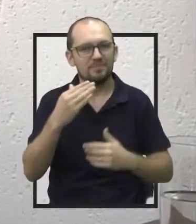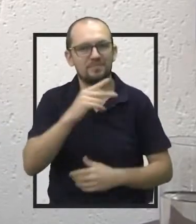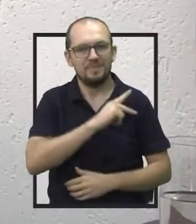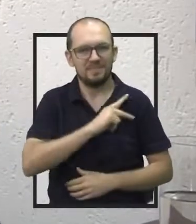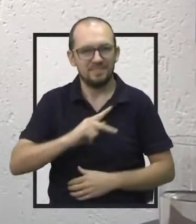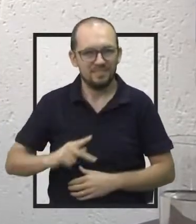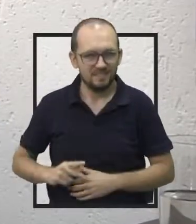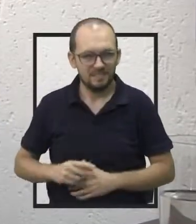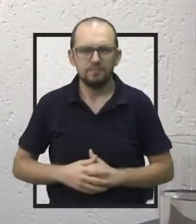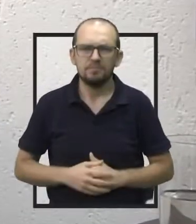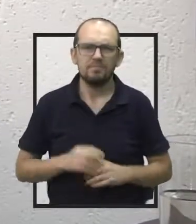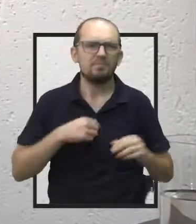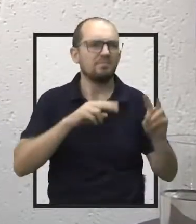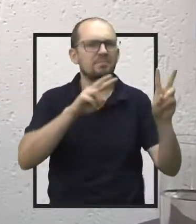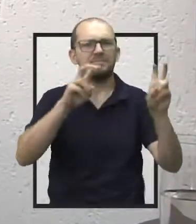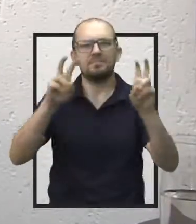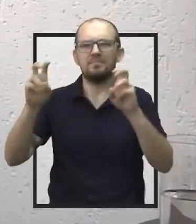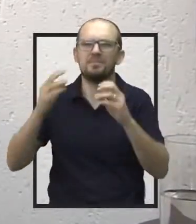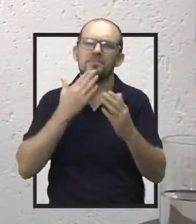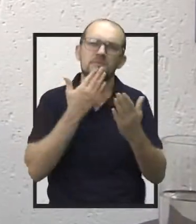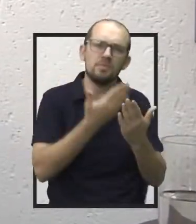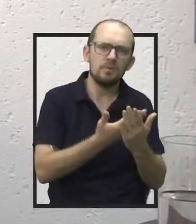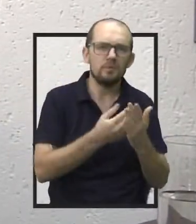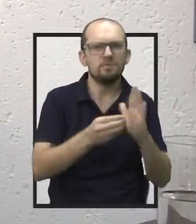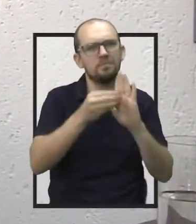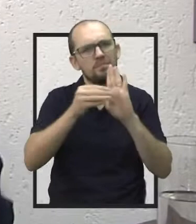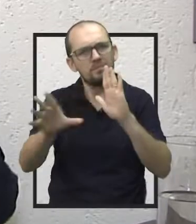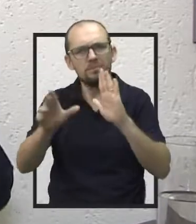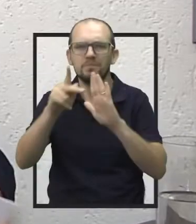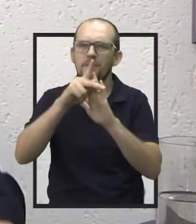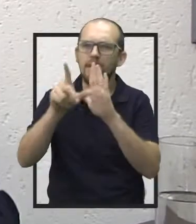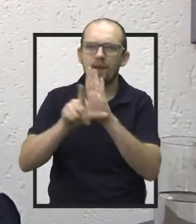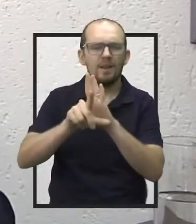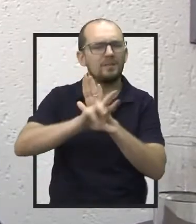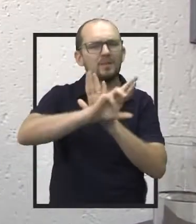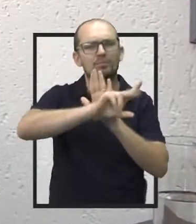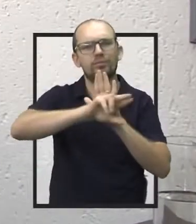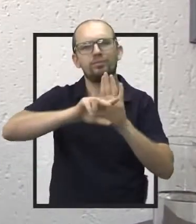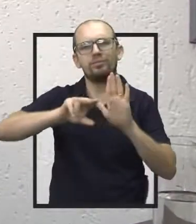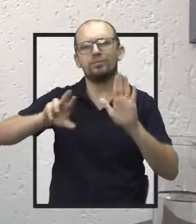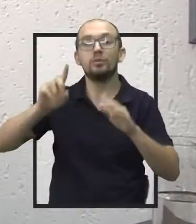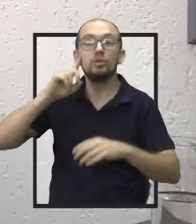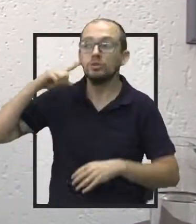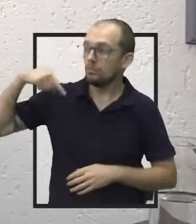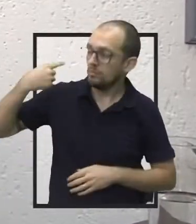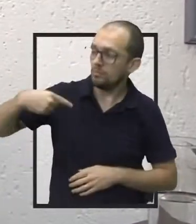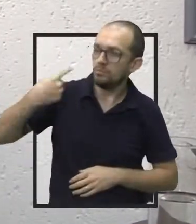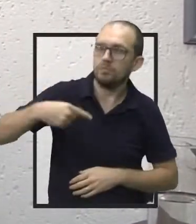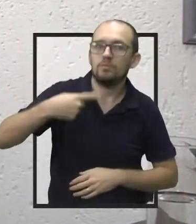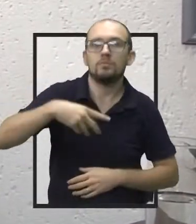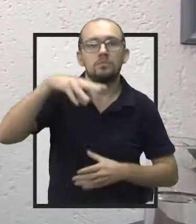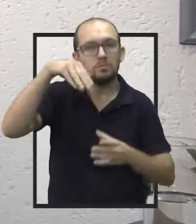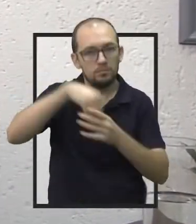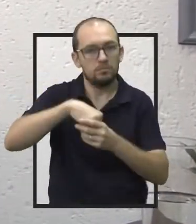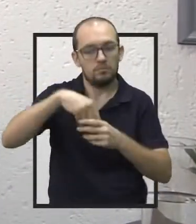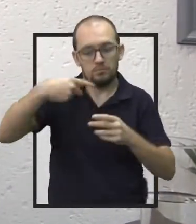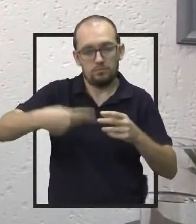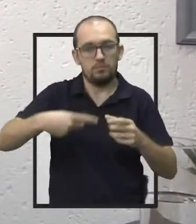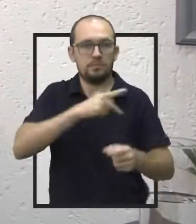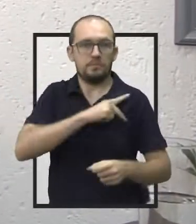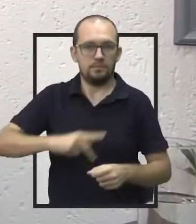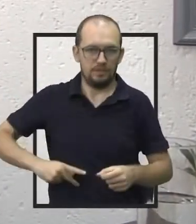presidente requerimentos indicações projetos de lei fi o dia-a-dia do chefe do poder legislativo passado a limpo